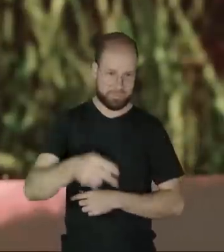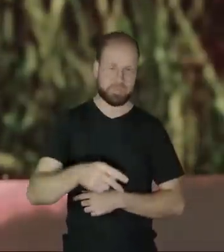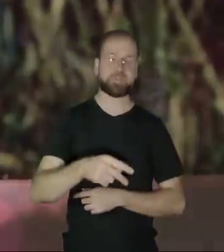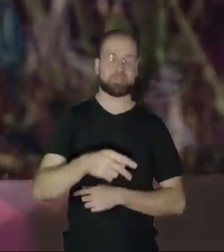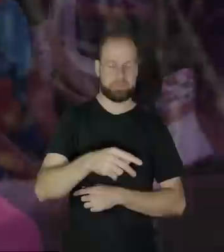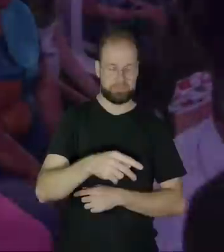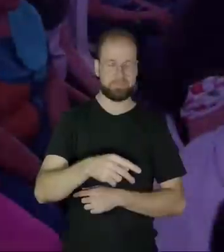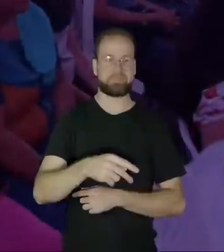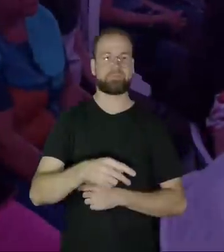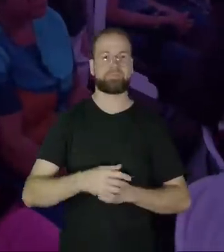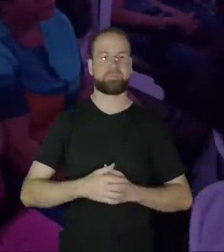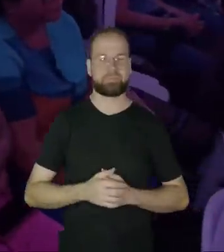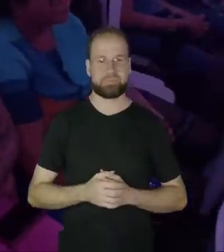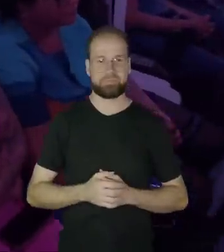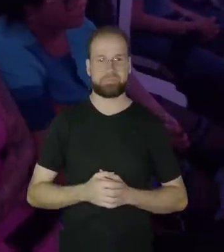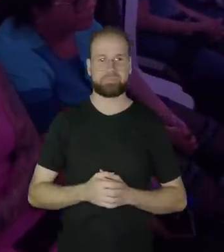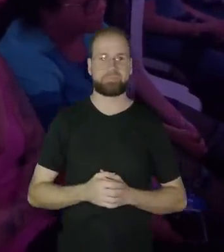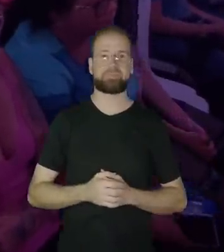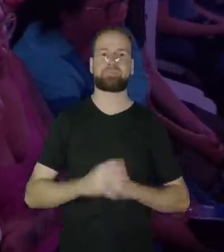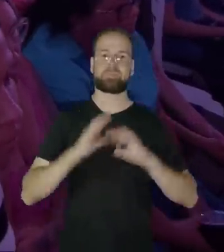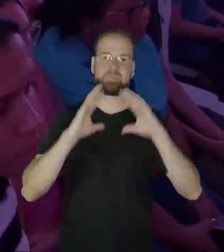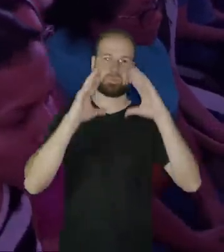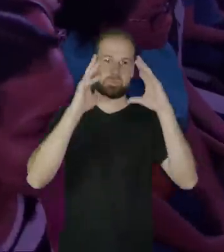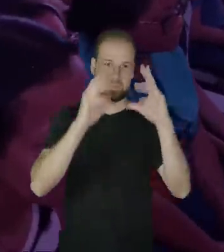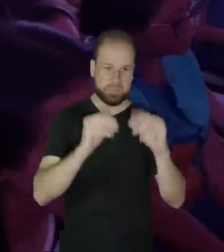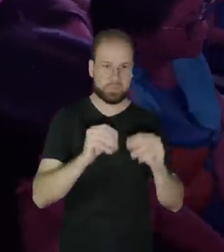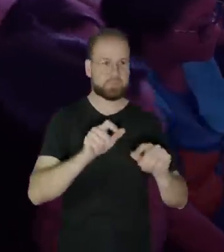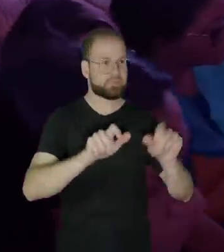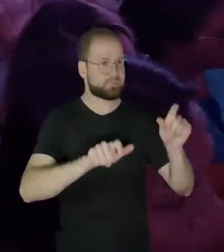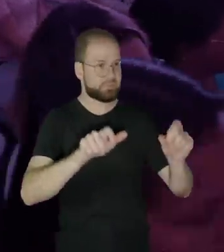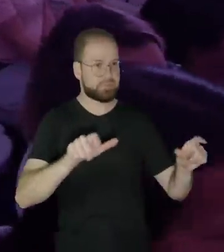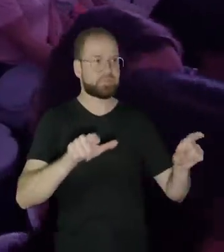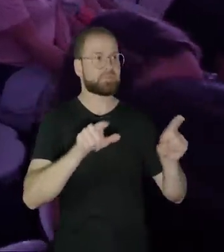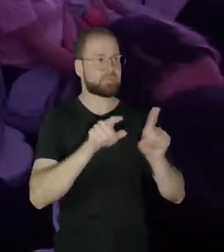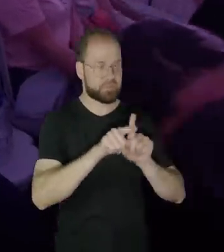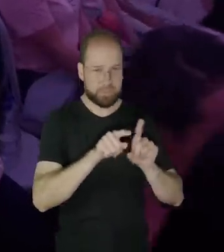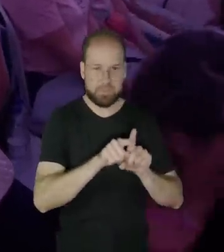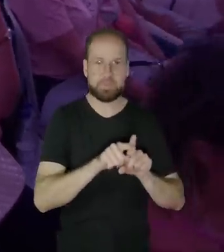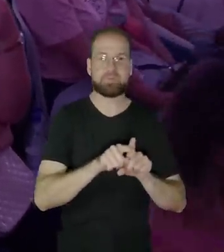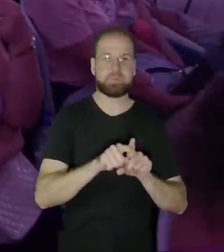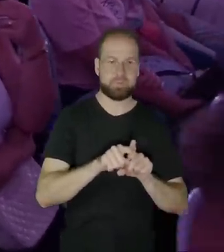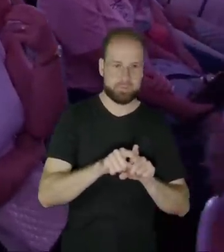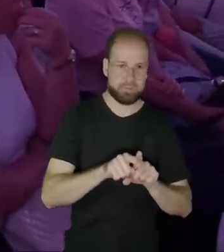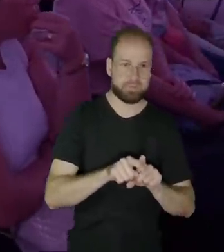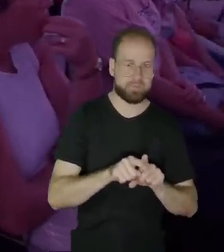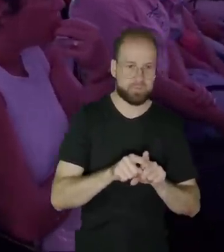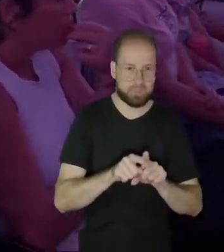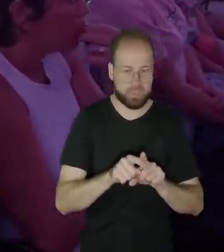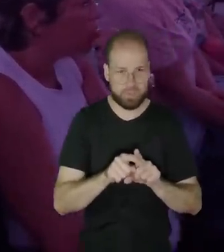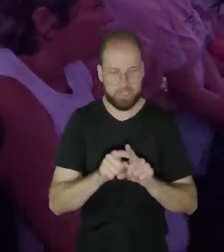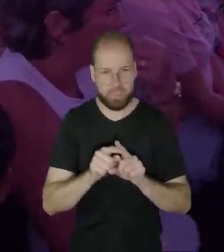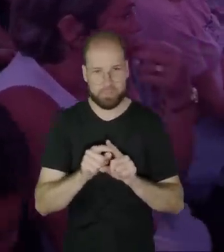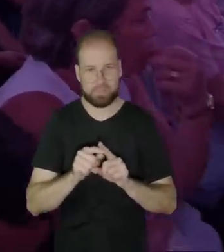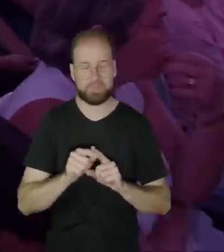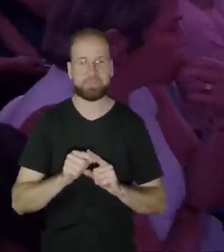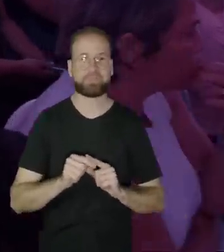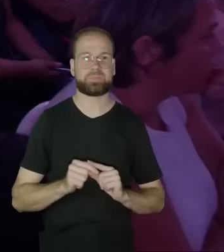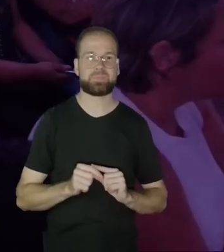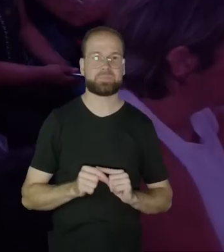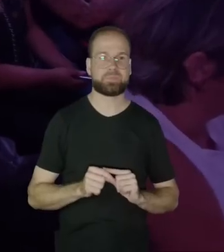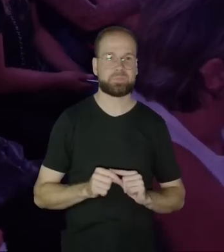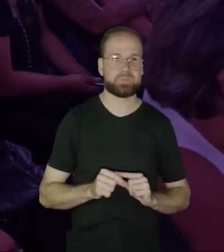Enfim, todos que colaboraram também para que esse evento desse certo, para que esse evento fosse tão